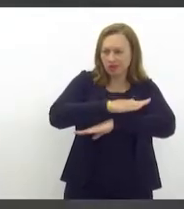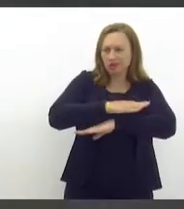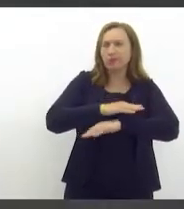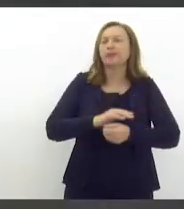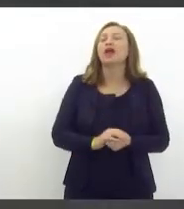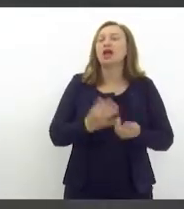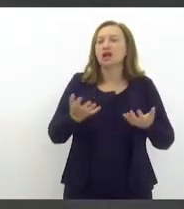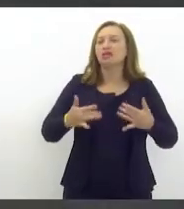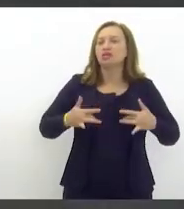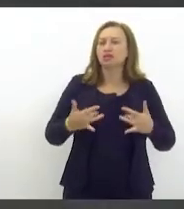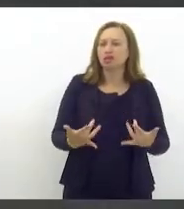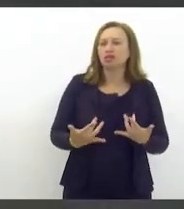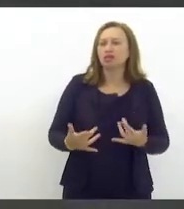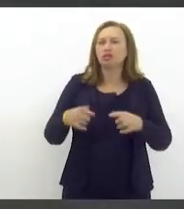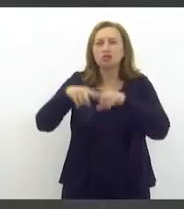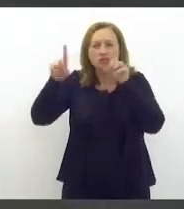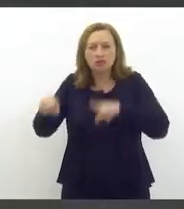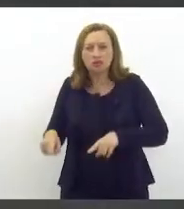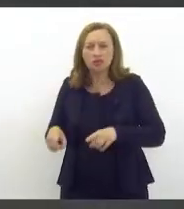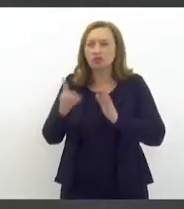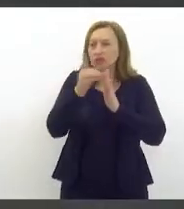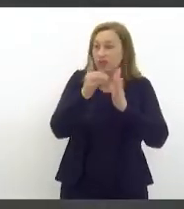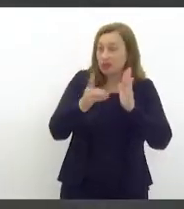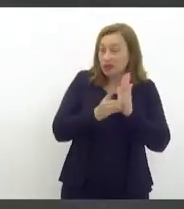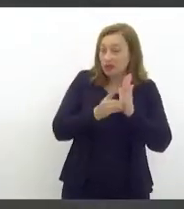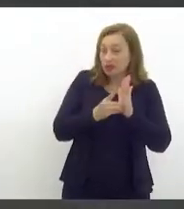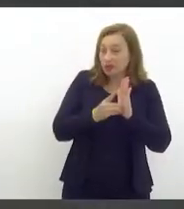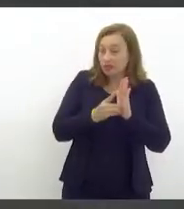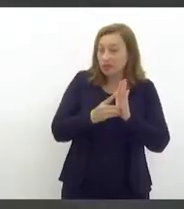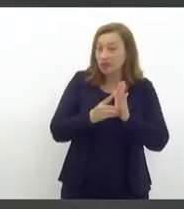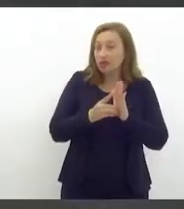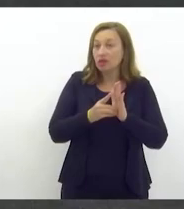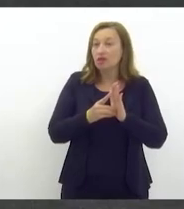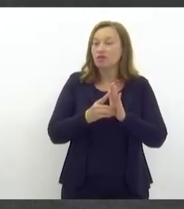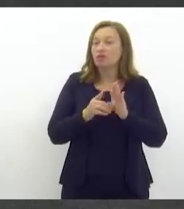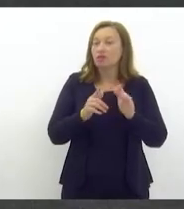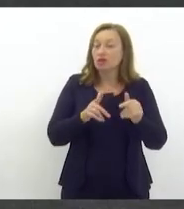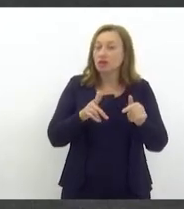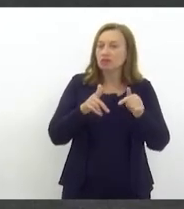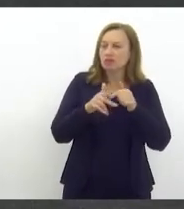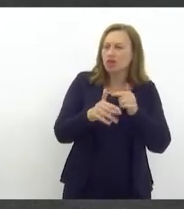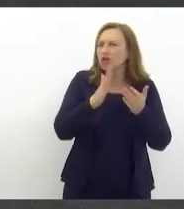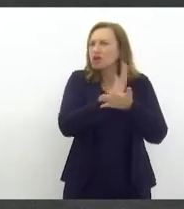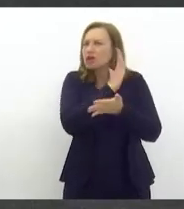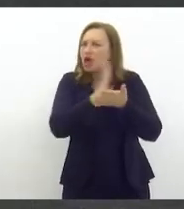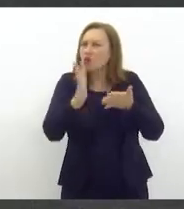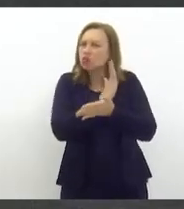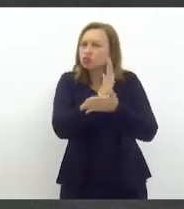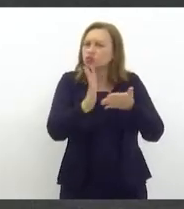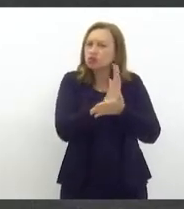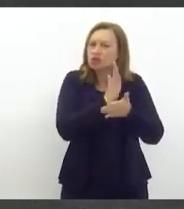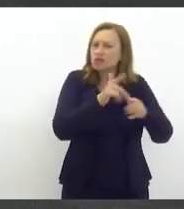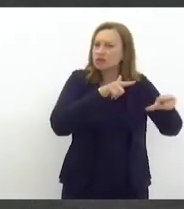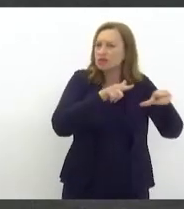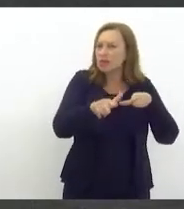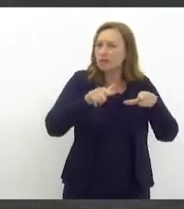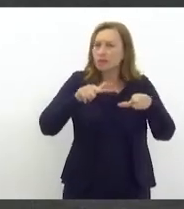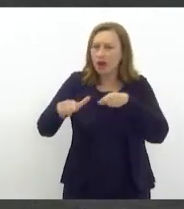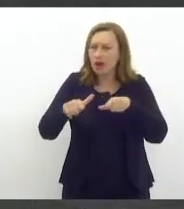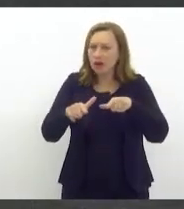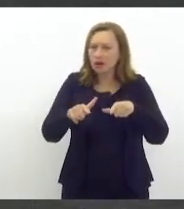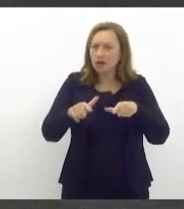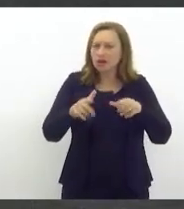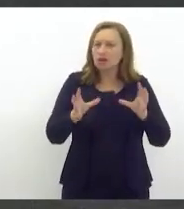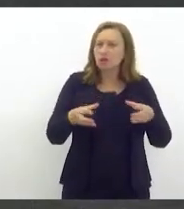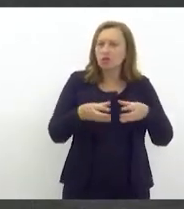solidarizar com os servidores do DETRAN que foram abordados em algumas dessas ações que essa